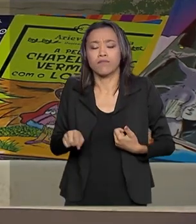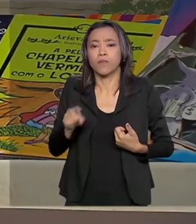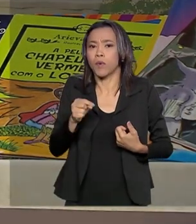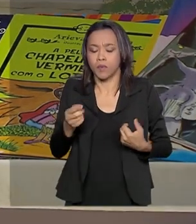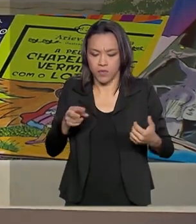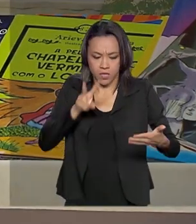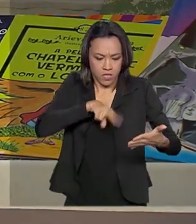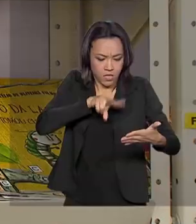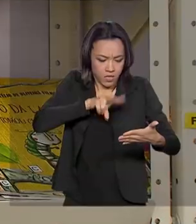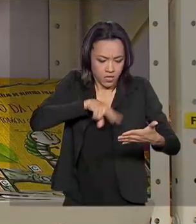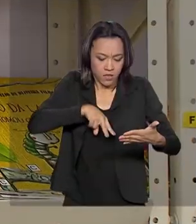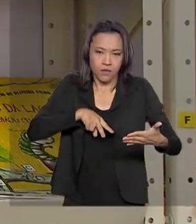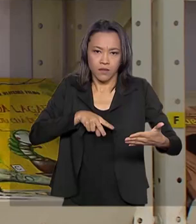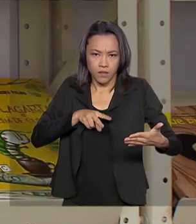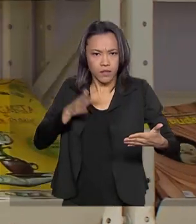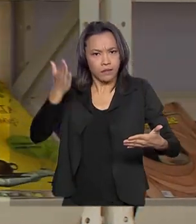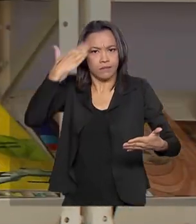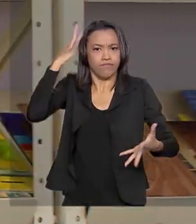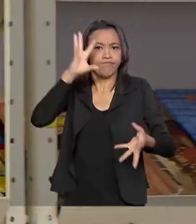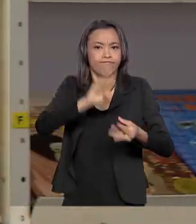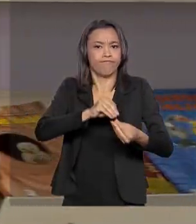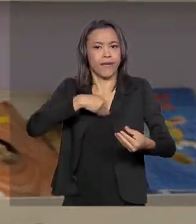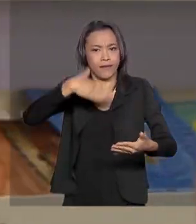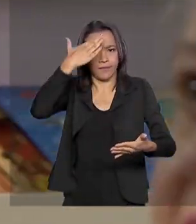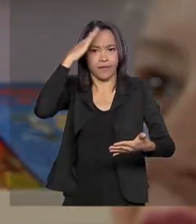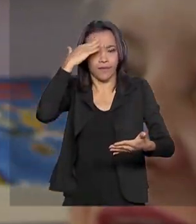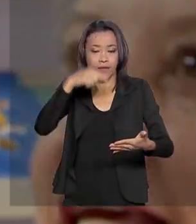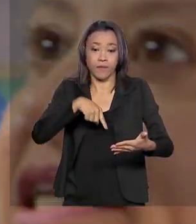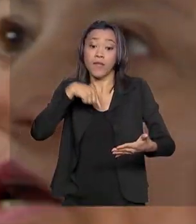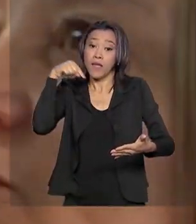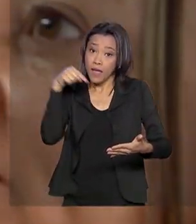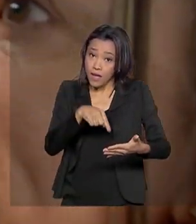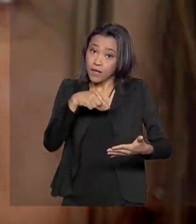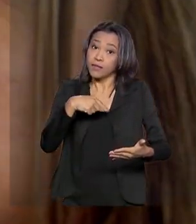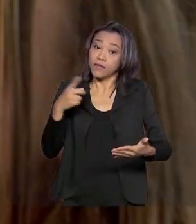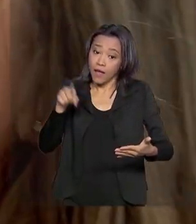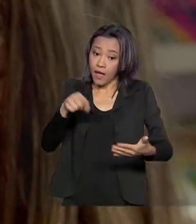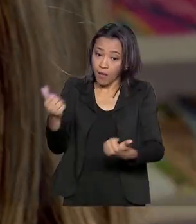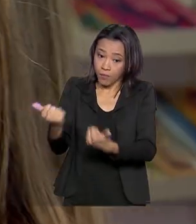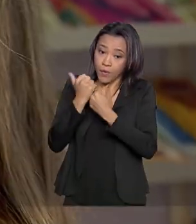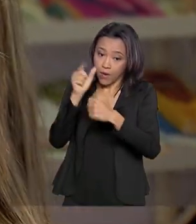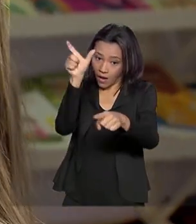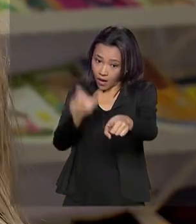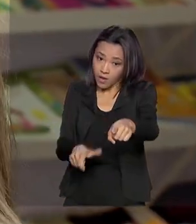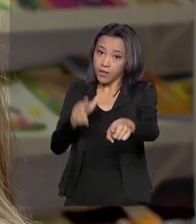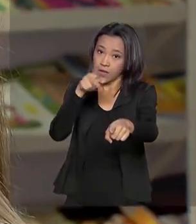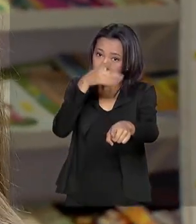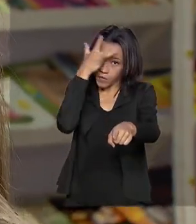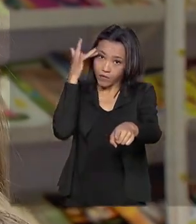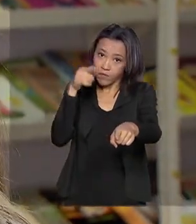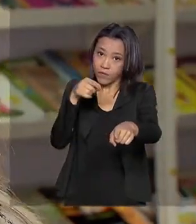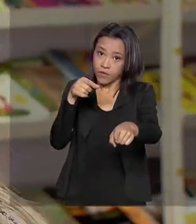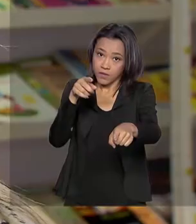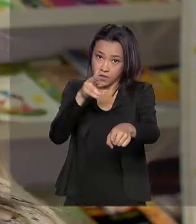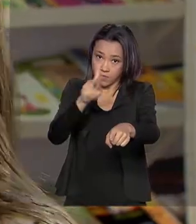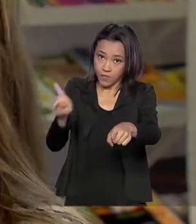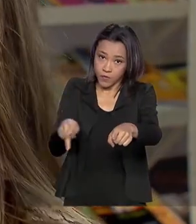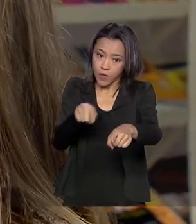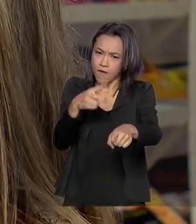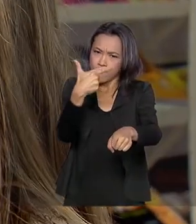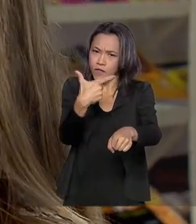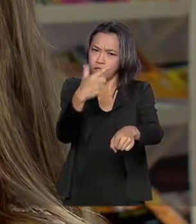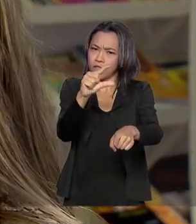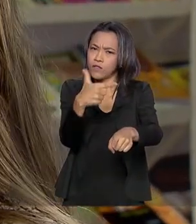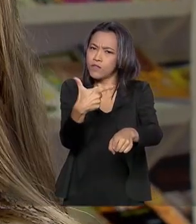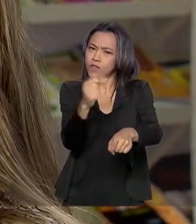velocidade e precisão na leitura. Ação apoiada por esta professora, que há 28 anos se dedica à